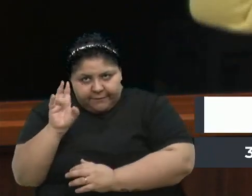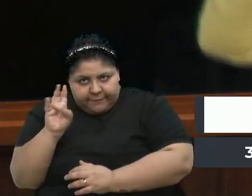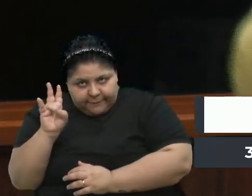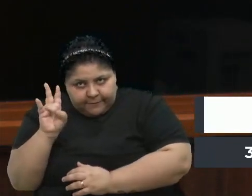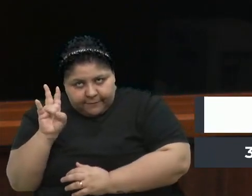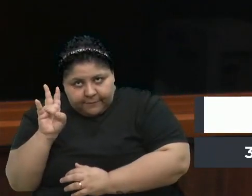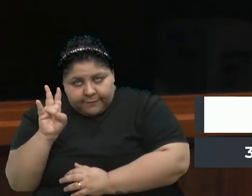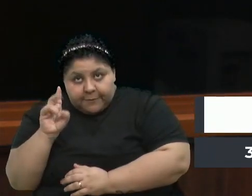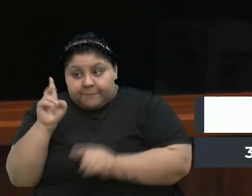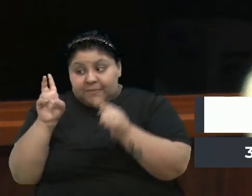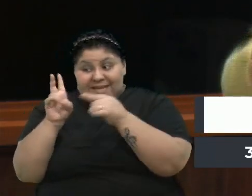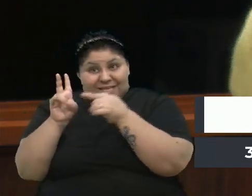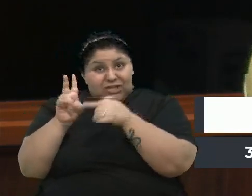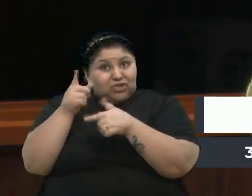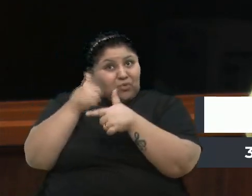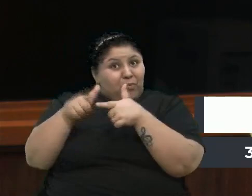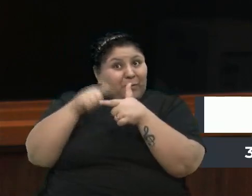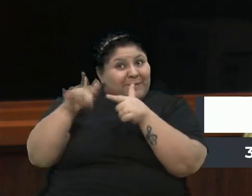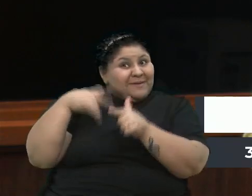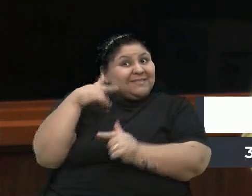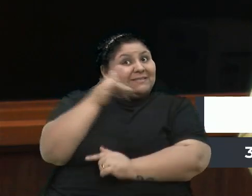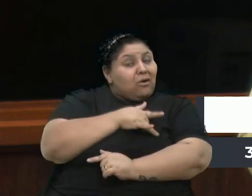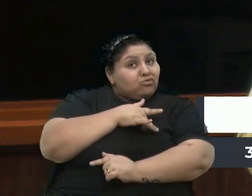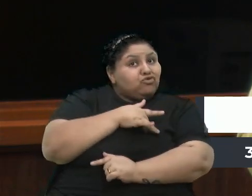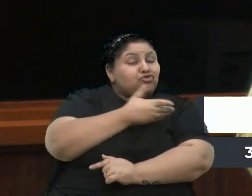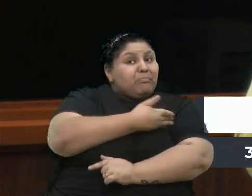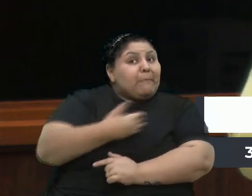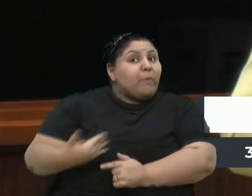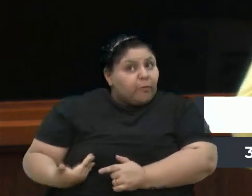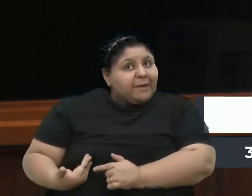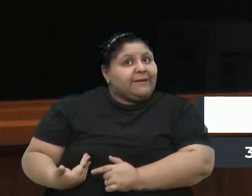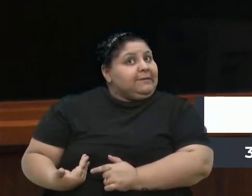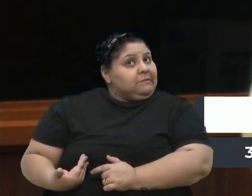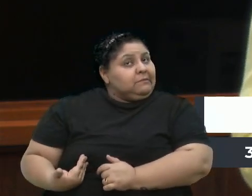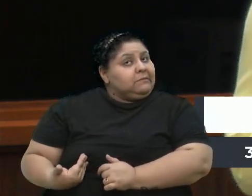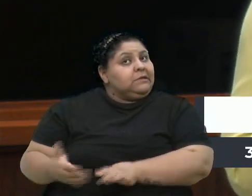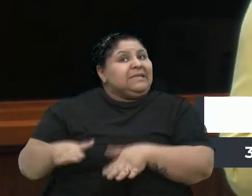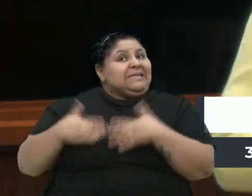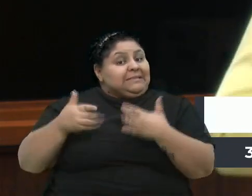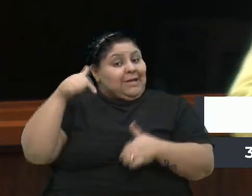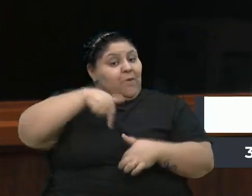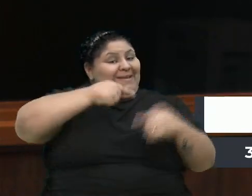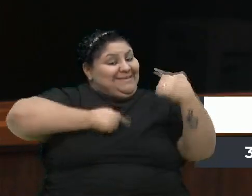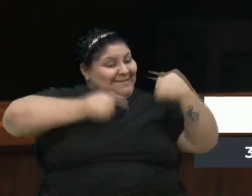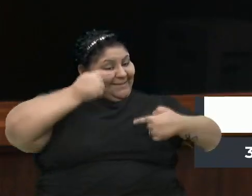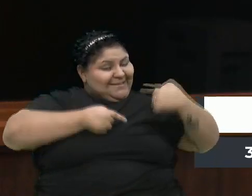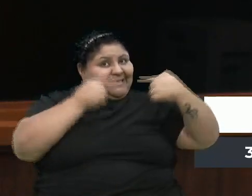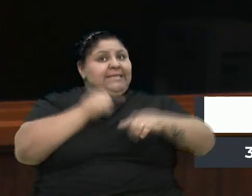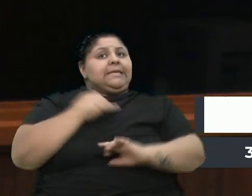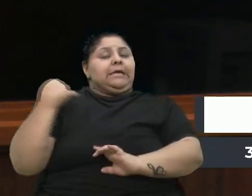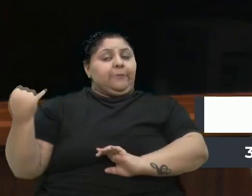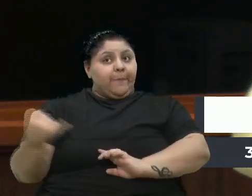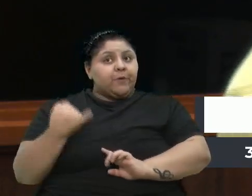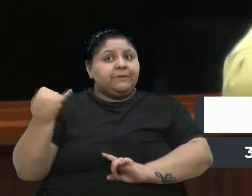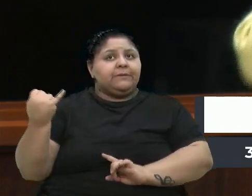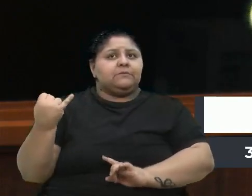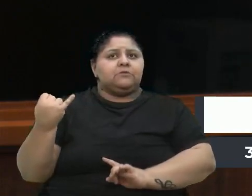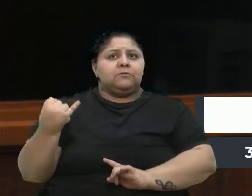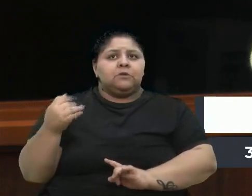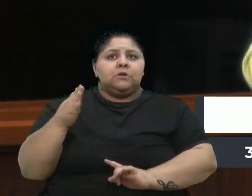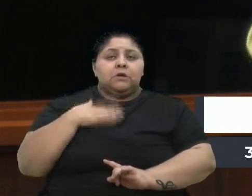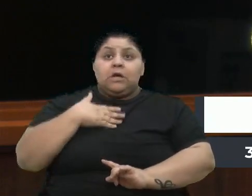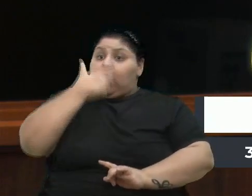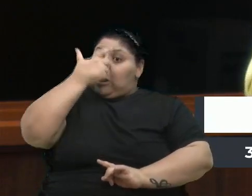problema de saúde pública, inclusive. Então, este debate é importante. Eu acho